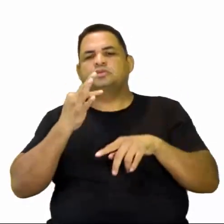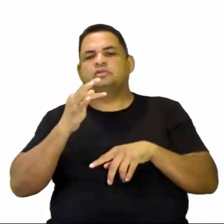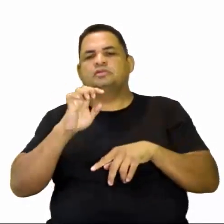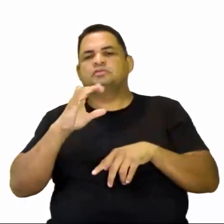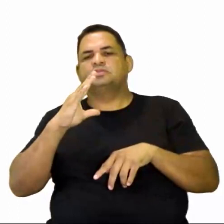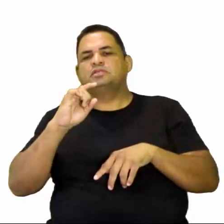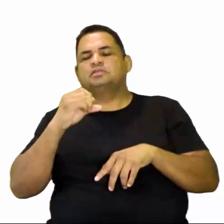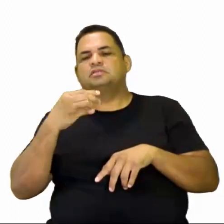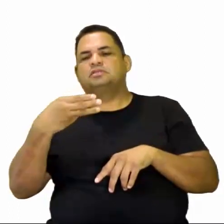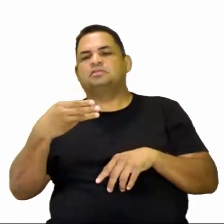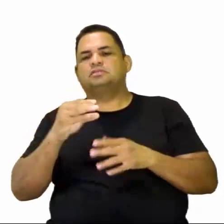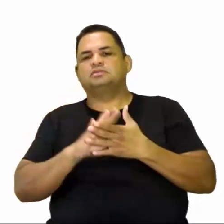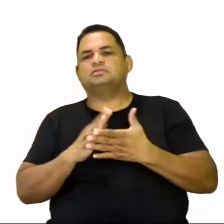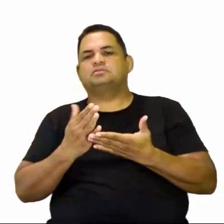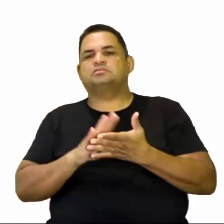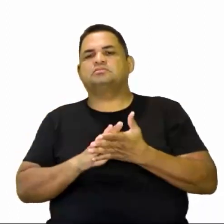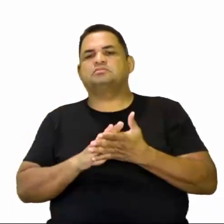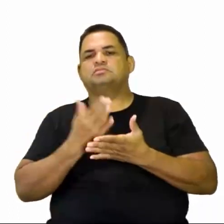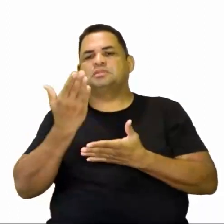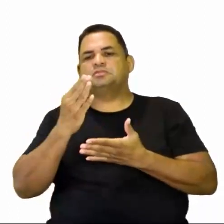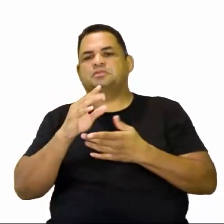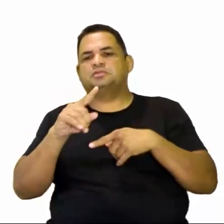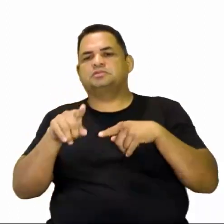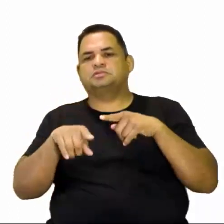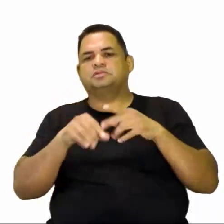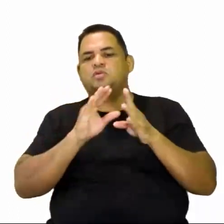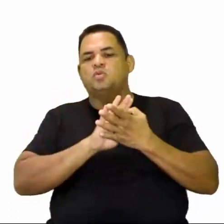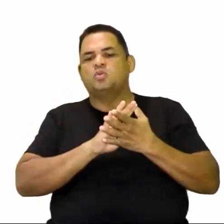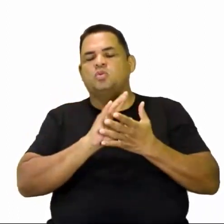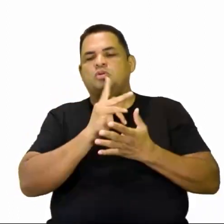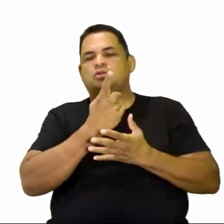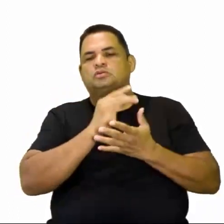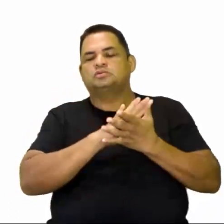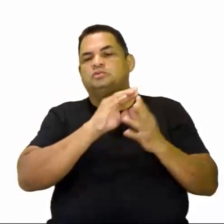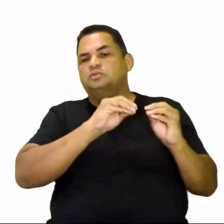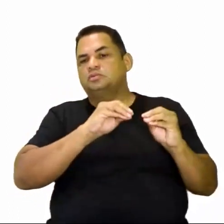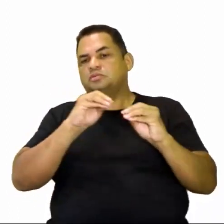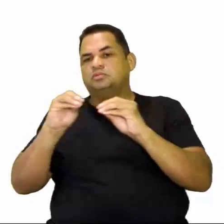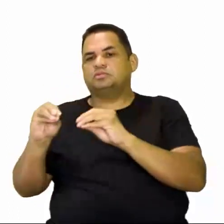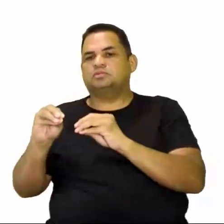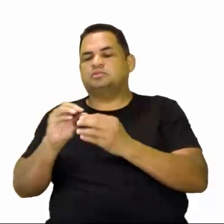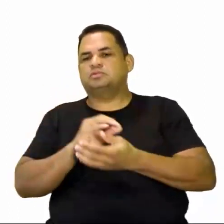e o que sobrou? O hidrogênio foi deslocado para